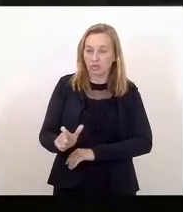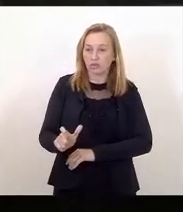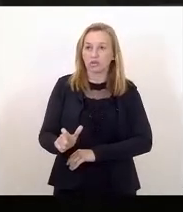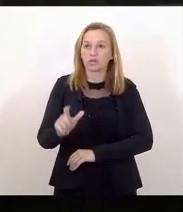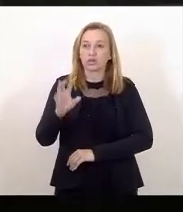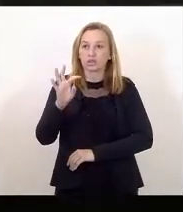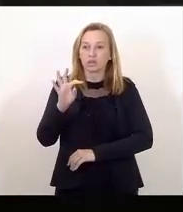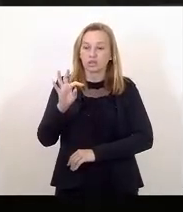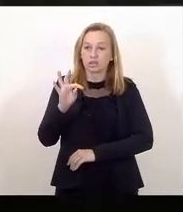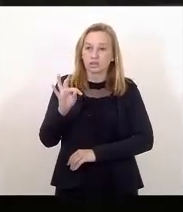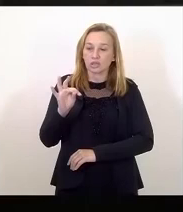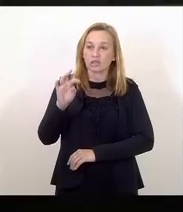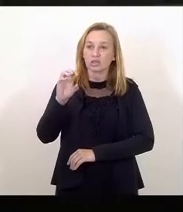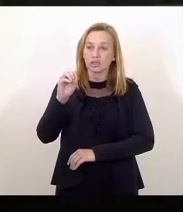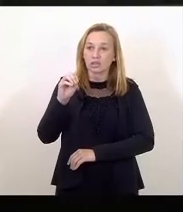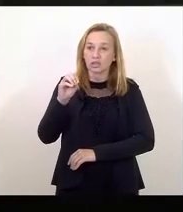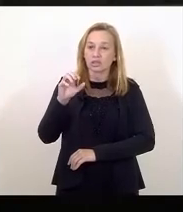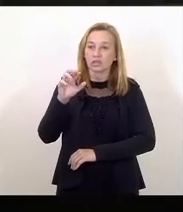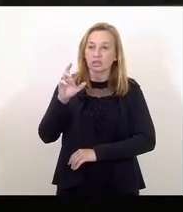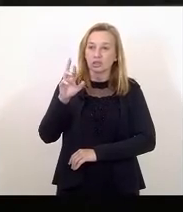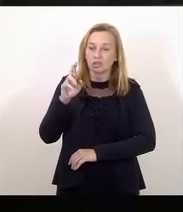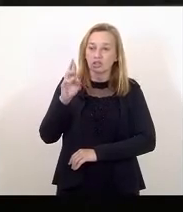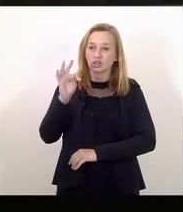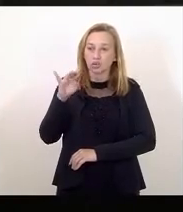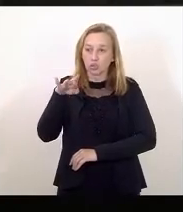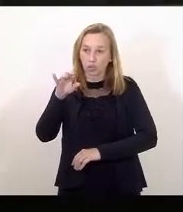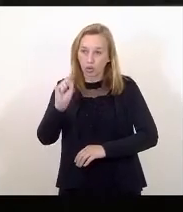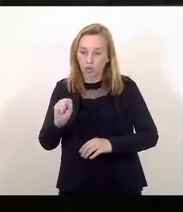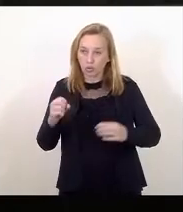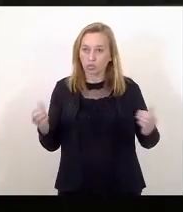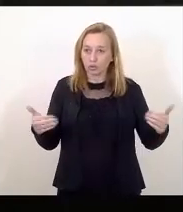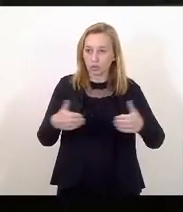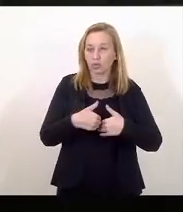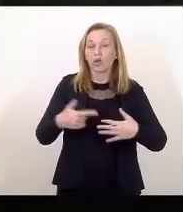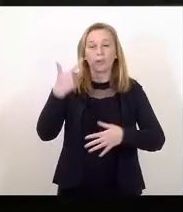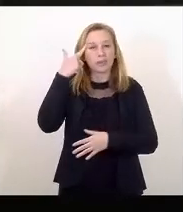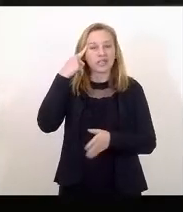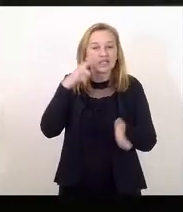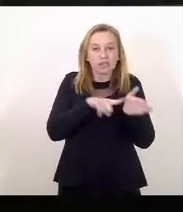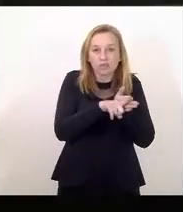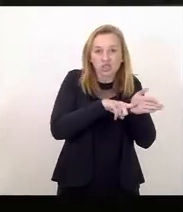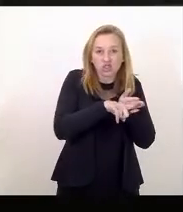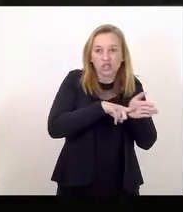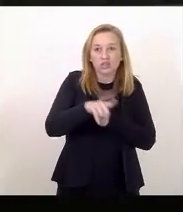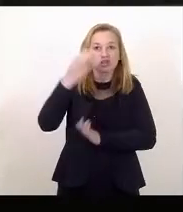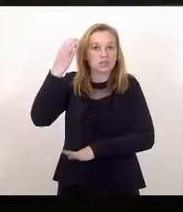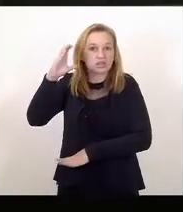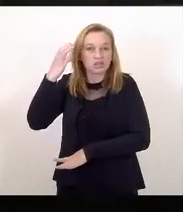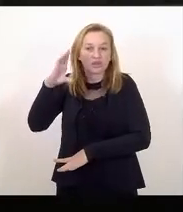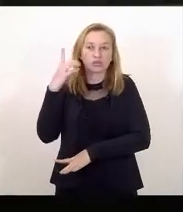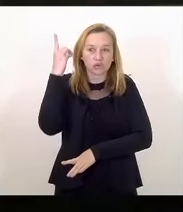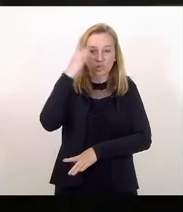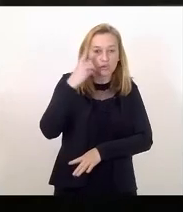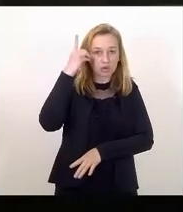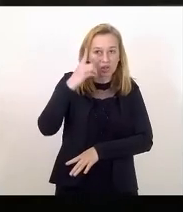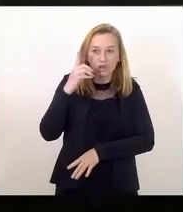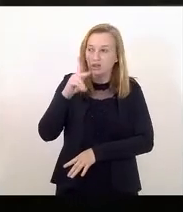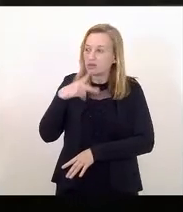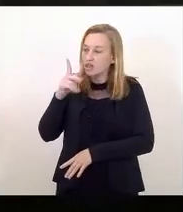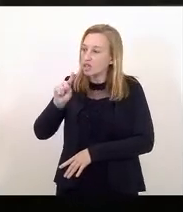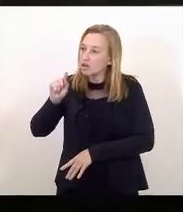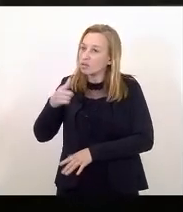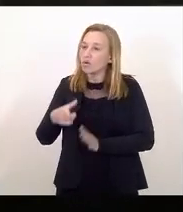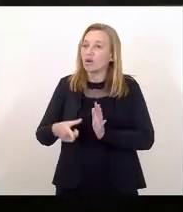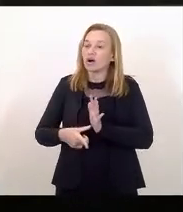transtorno do espectro autista, é preciso pensar na pesquisa científica, os deputados que me antecederam